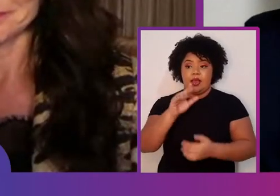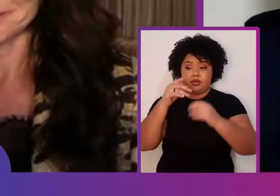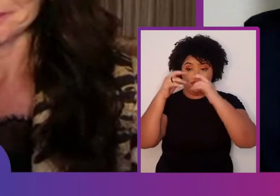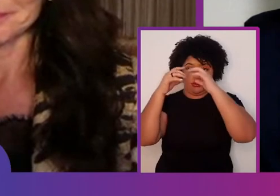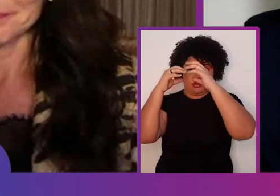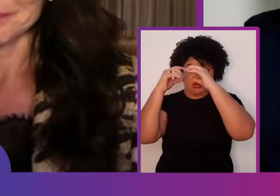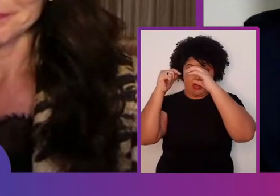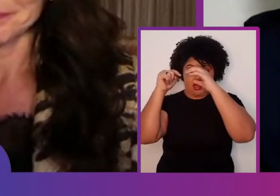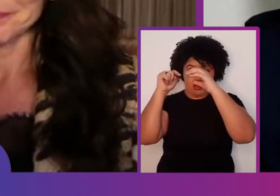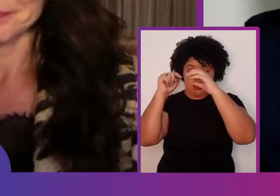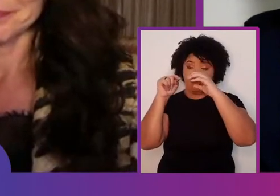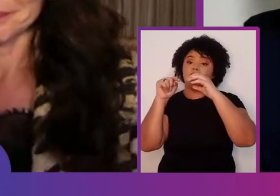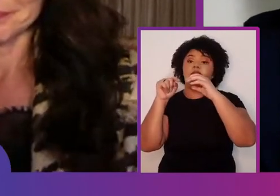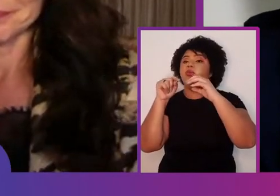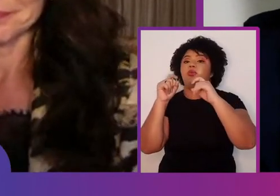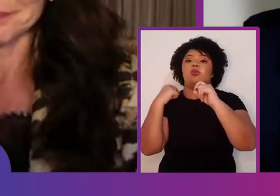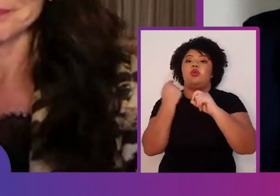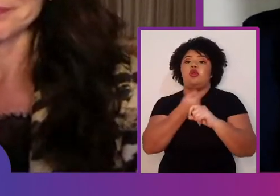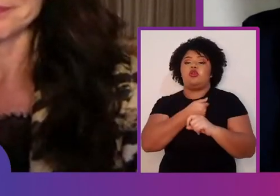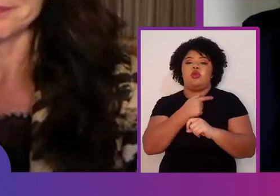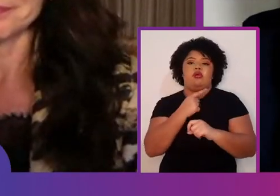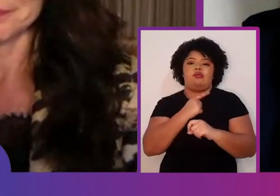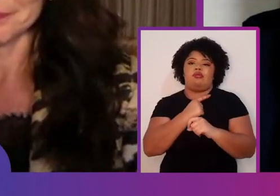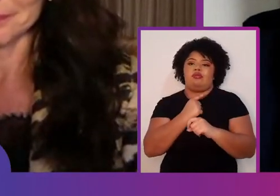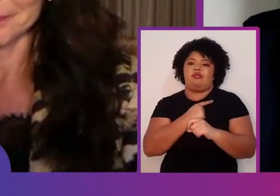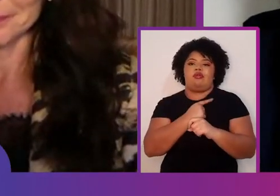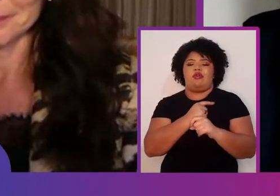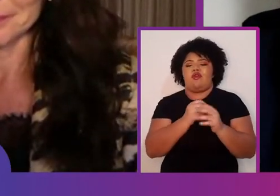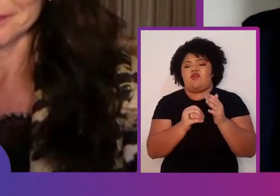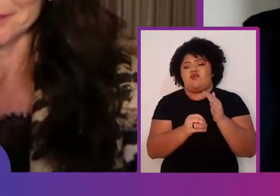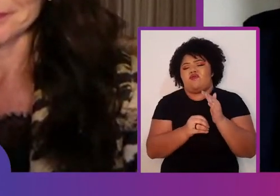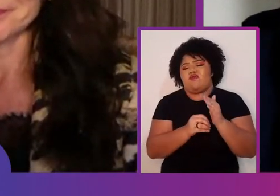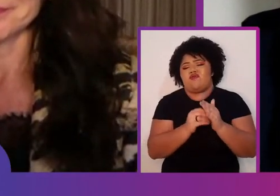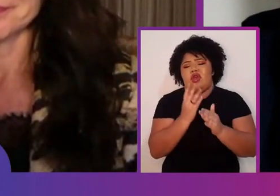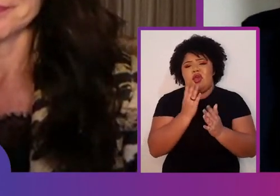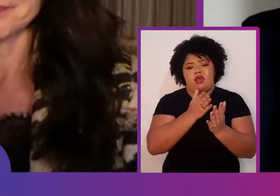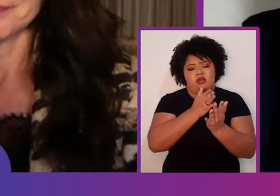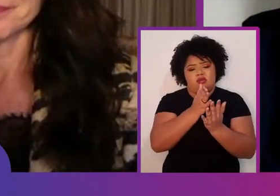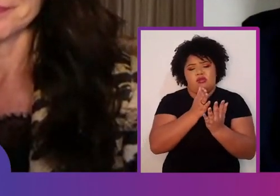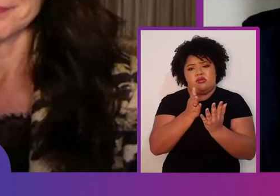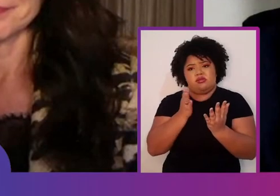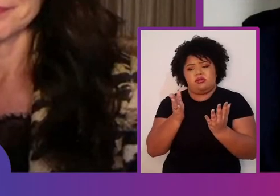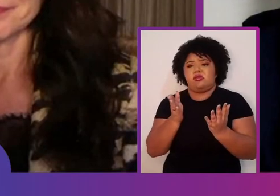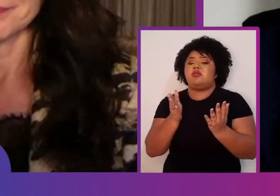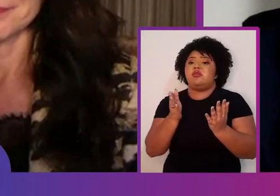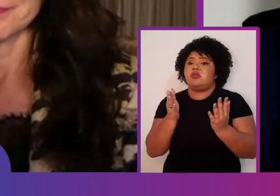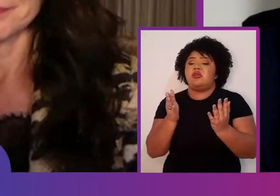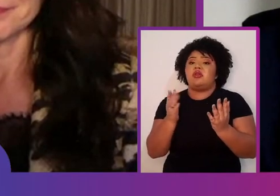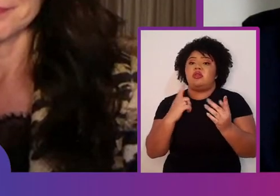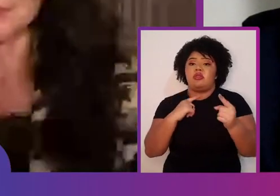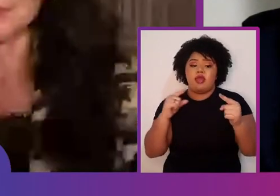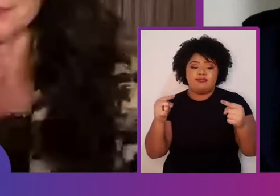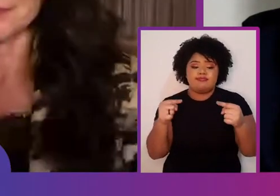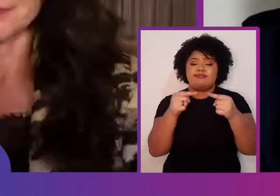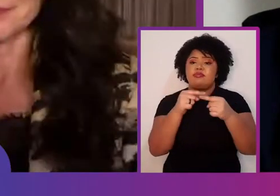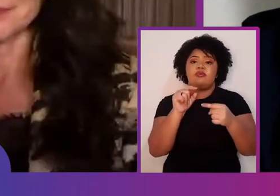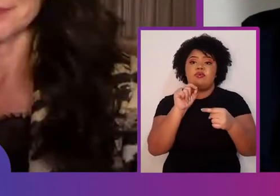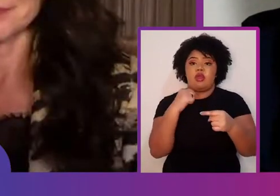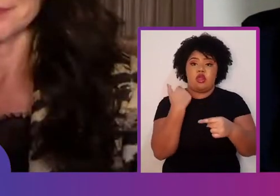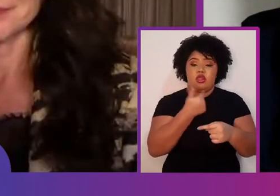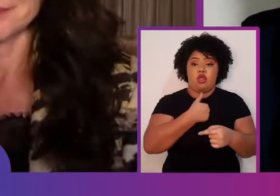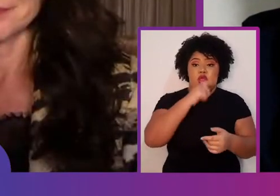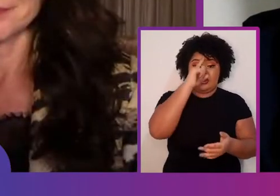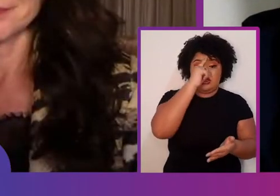gente tem uma porção de vieses que estão associados a forma como a gente toma decisões